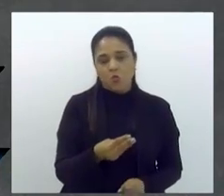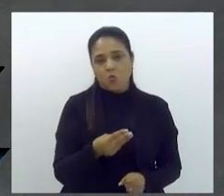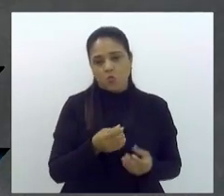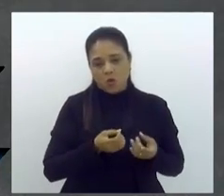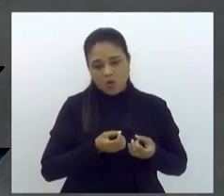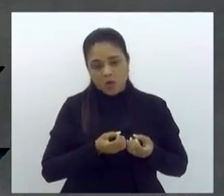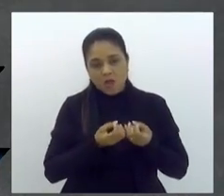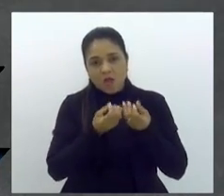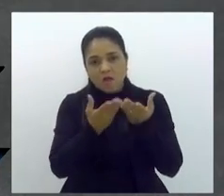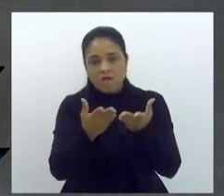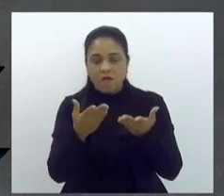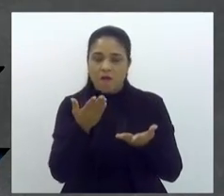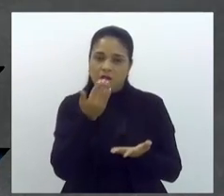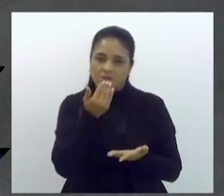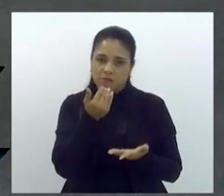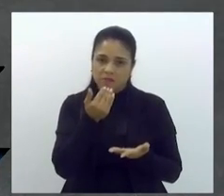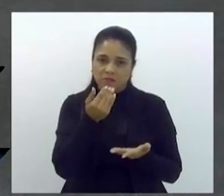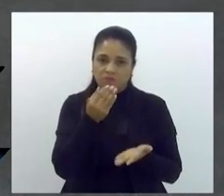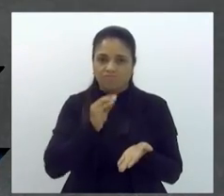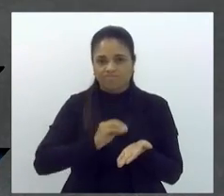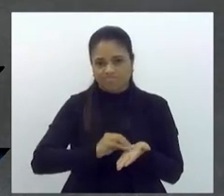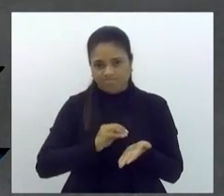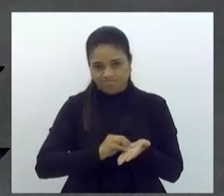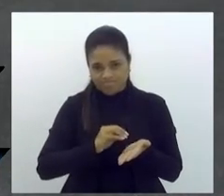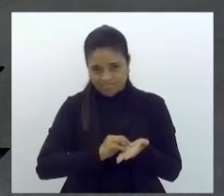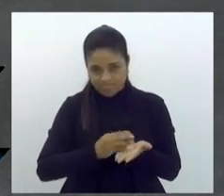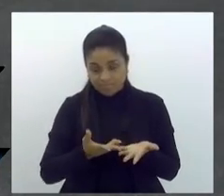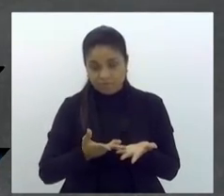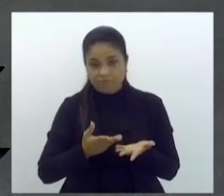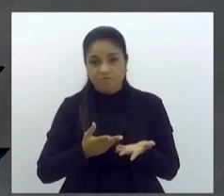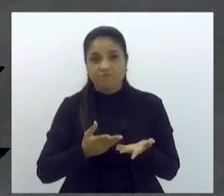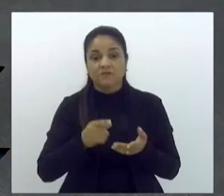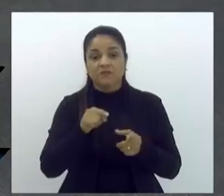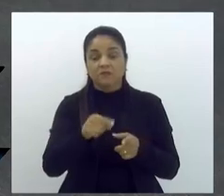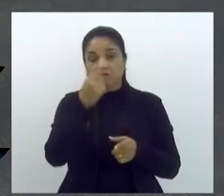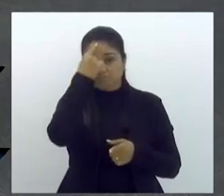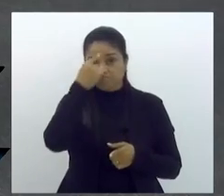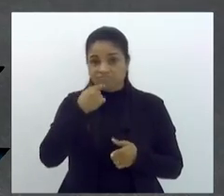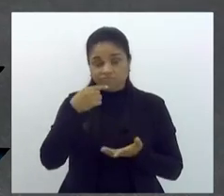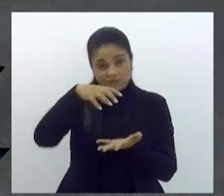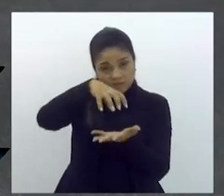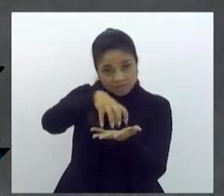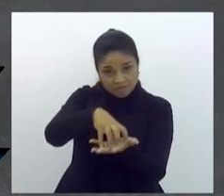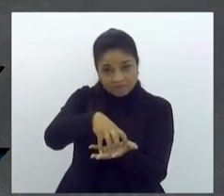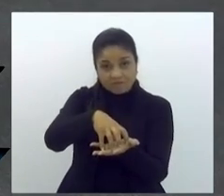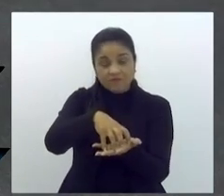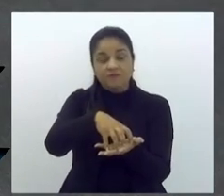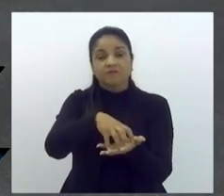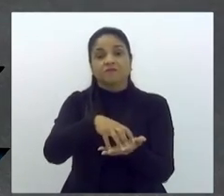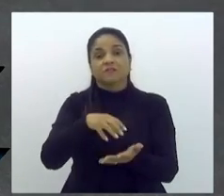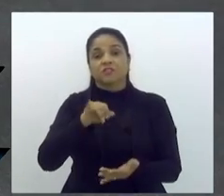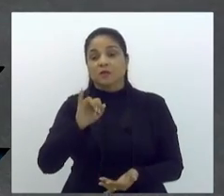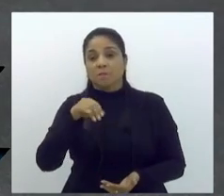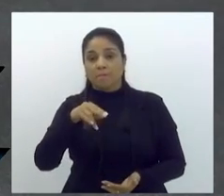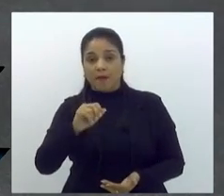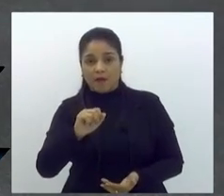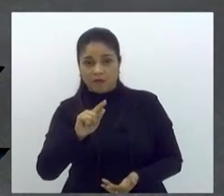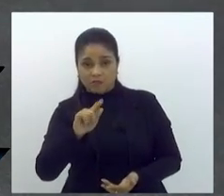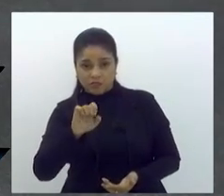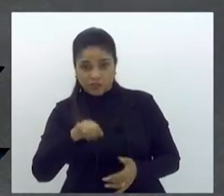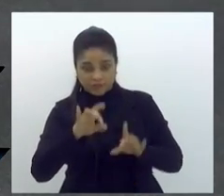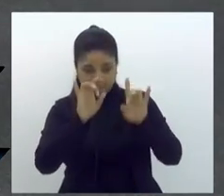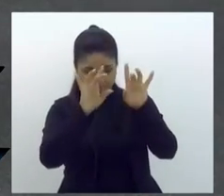precisam por conta da enel o centro de imagens especialidade tivemos o mesmo problema na cidade de São Gonçalo